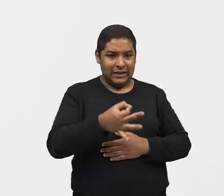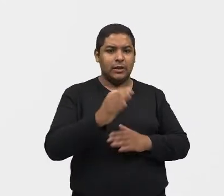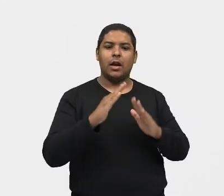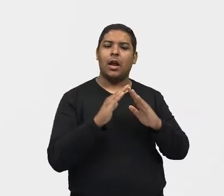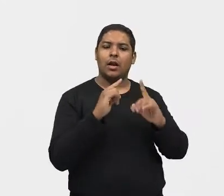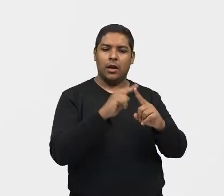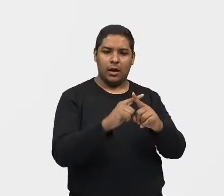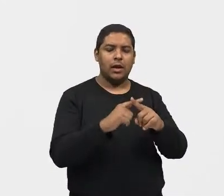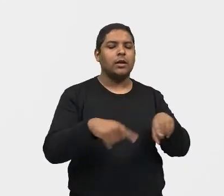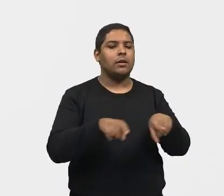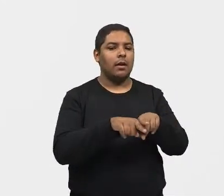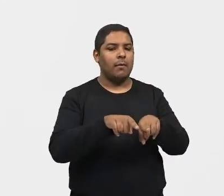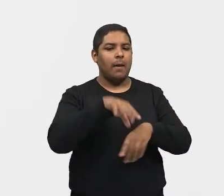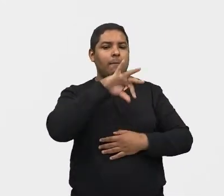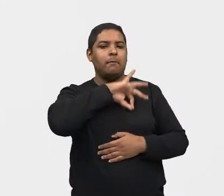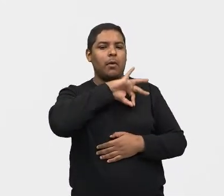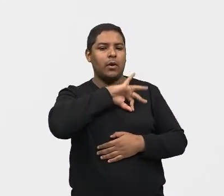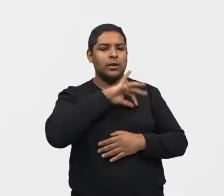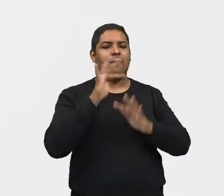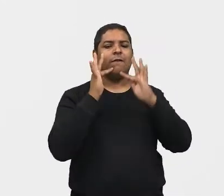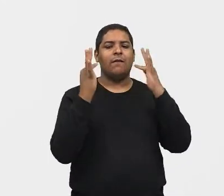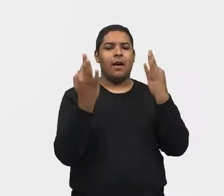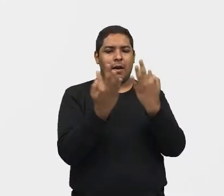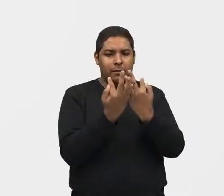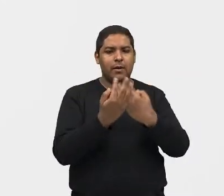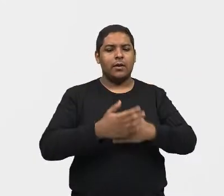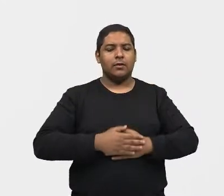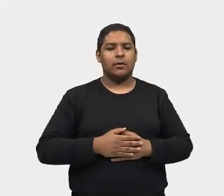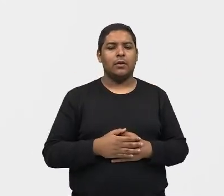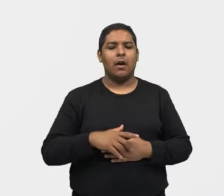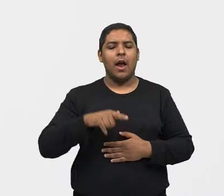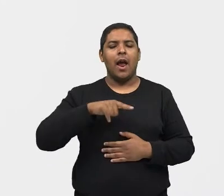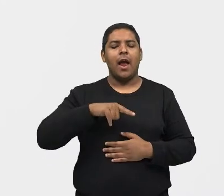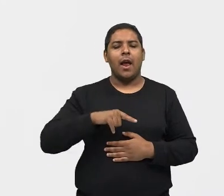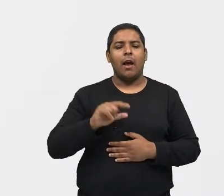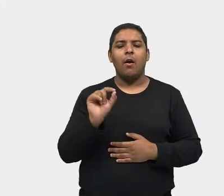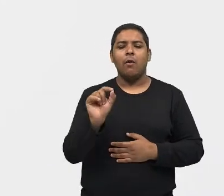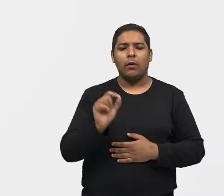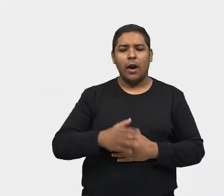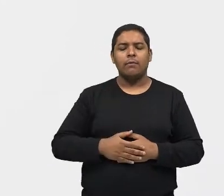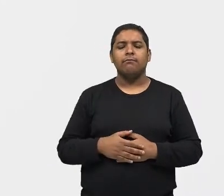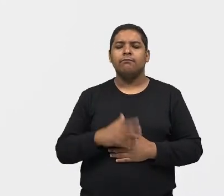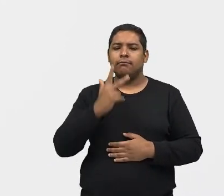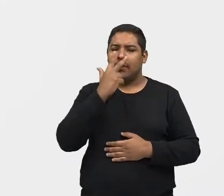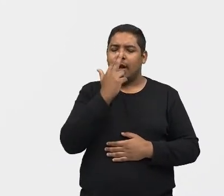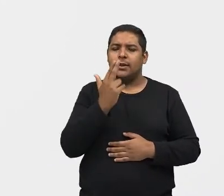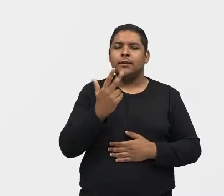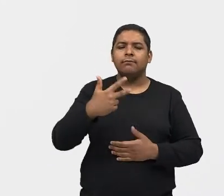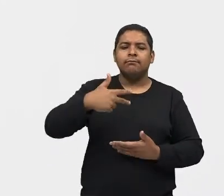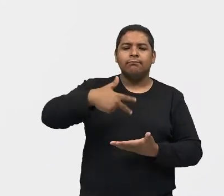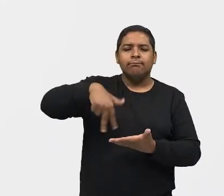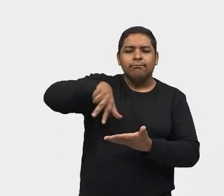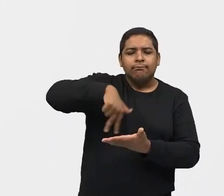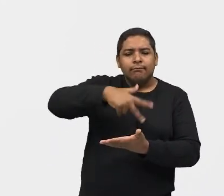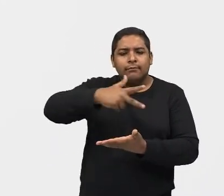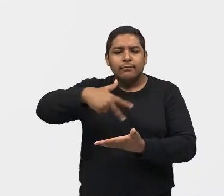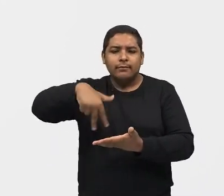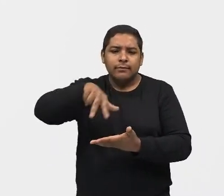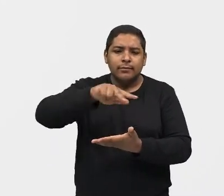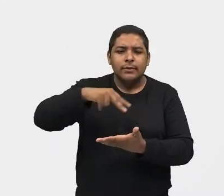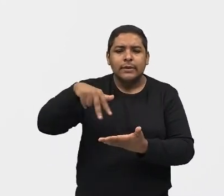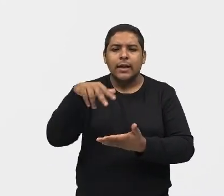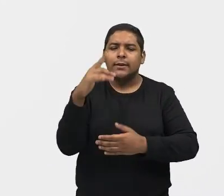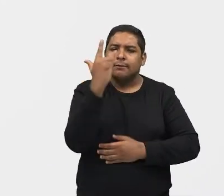pela polícia e pelas famílias devido à forma sensual com que era executada pelas pessoas.